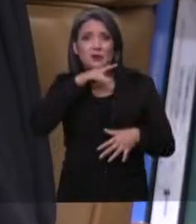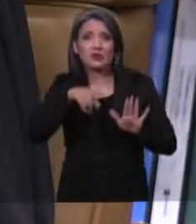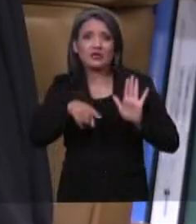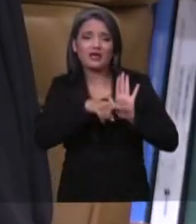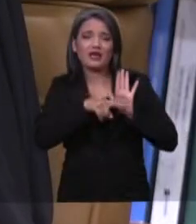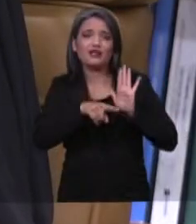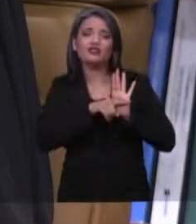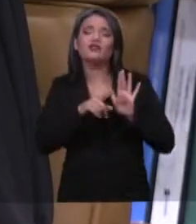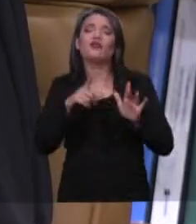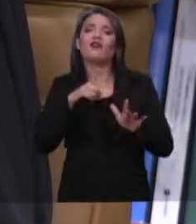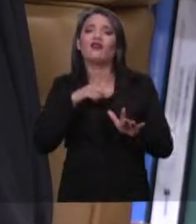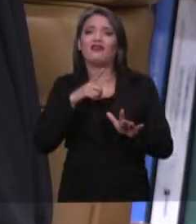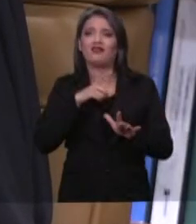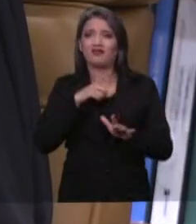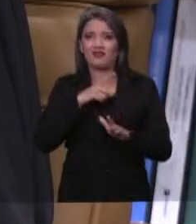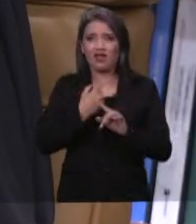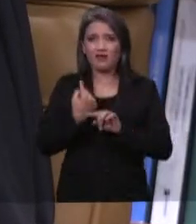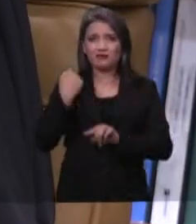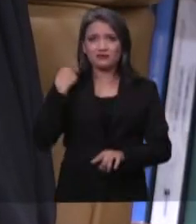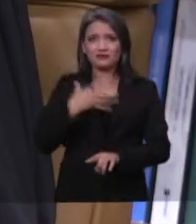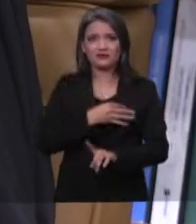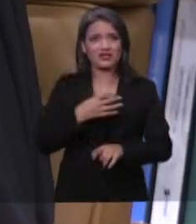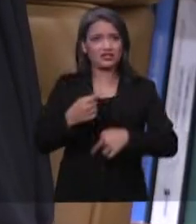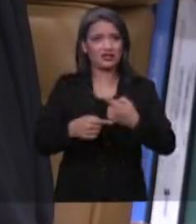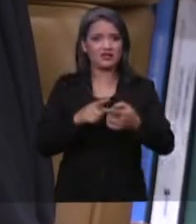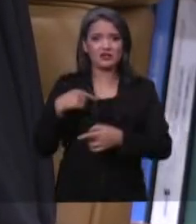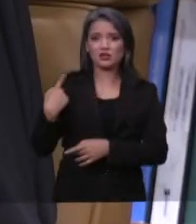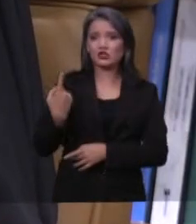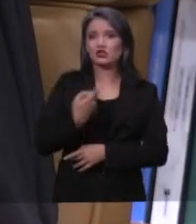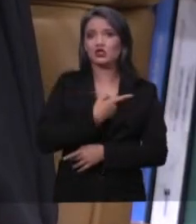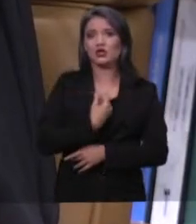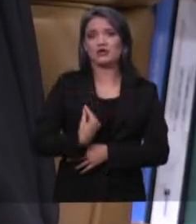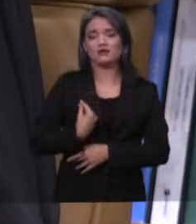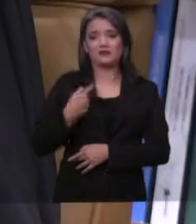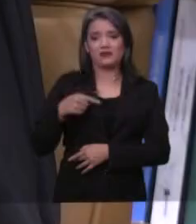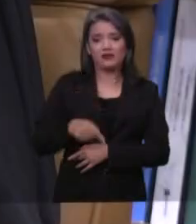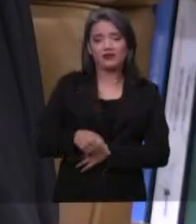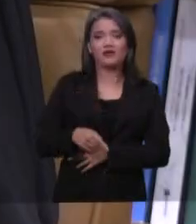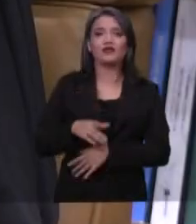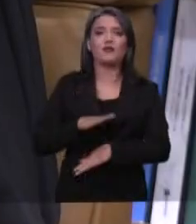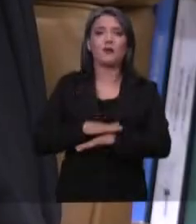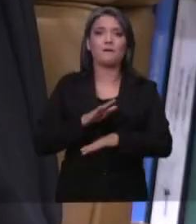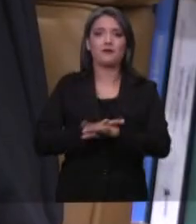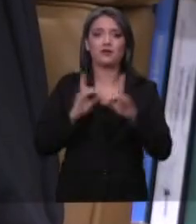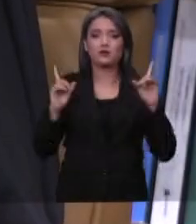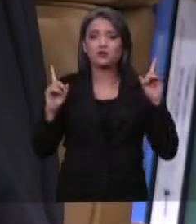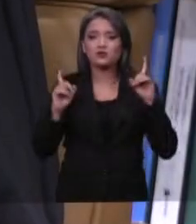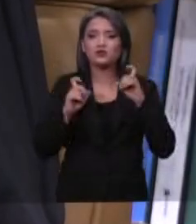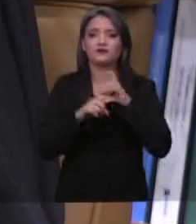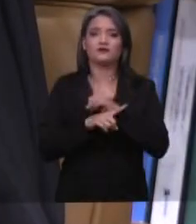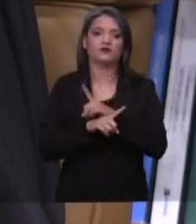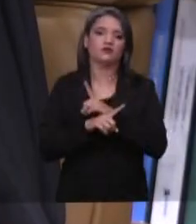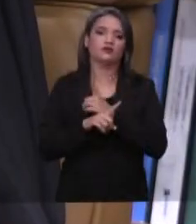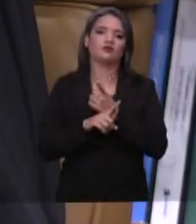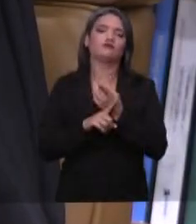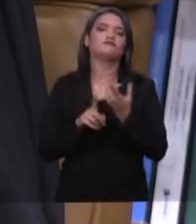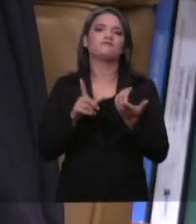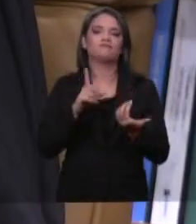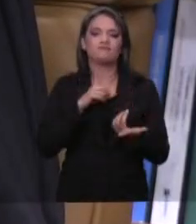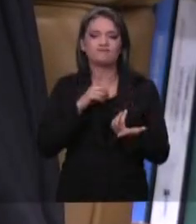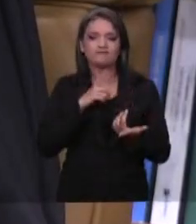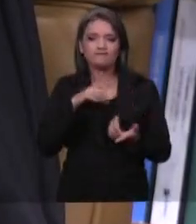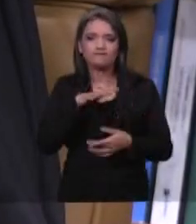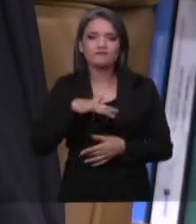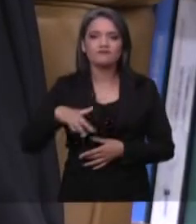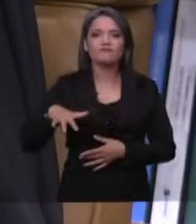que estamos aqui e que vivemos os dias difíceis do ponto de vista